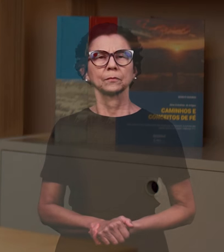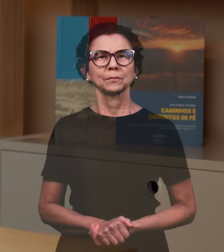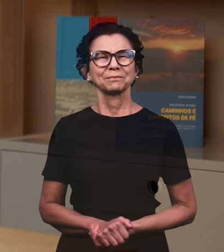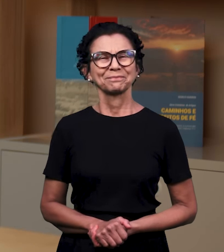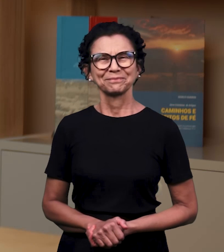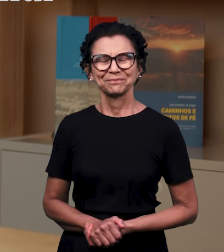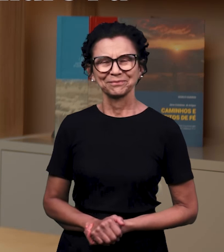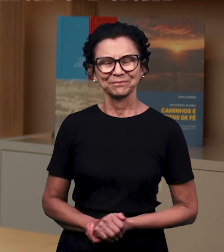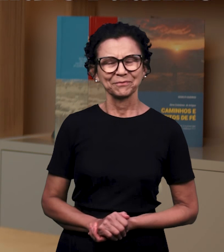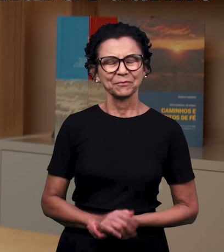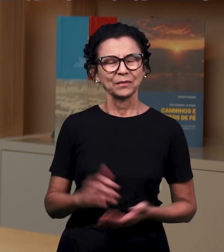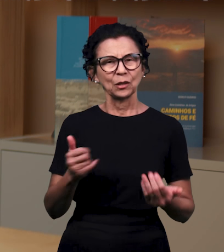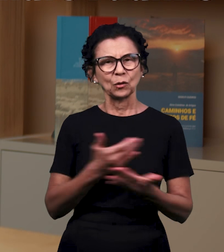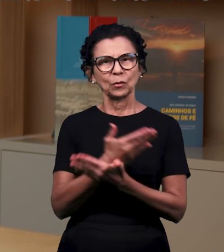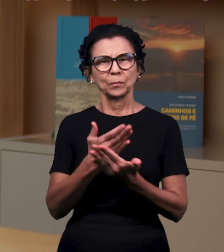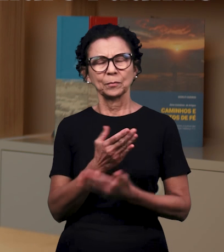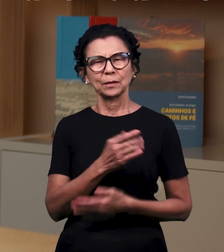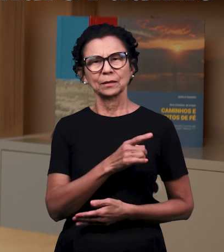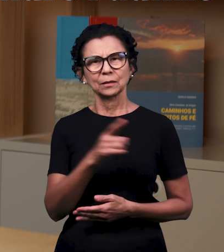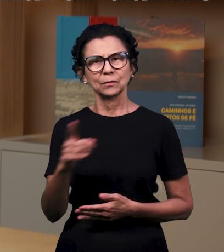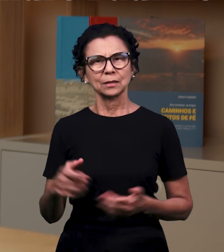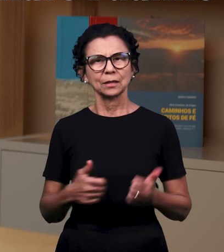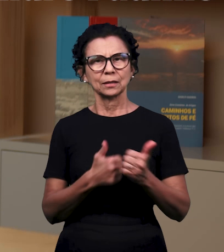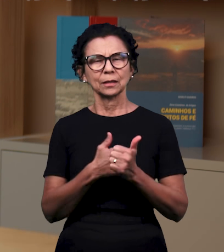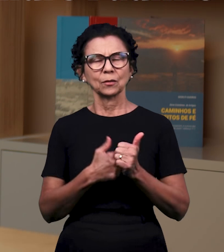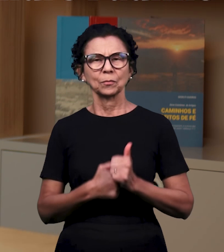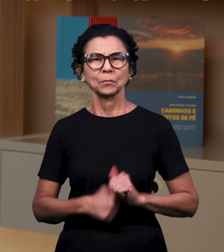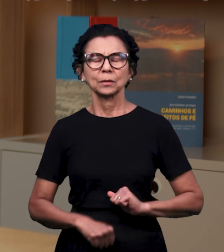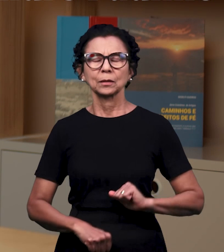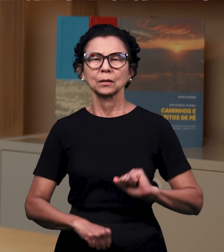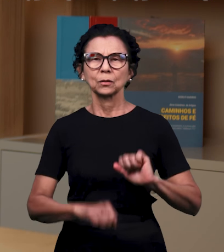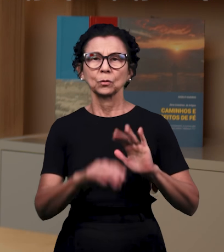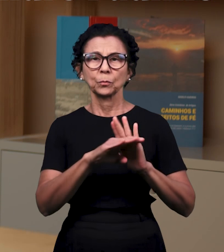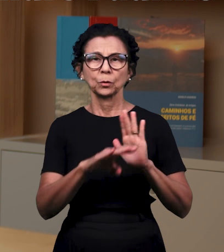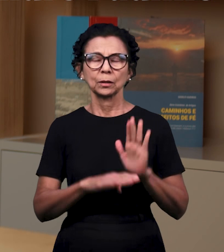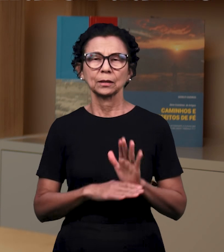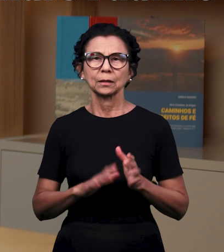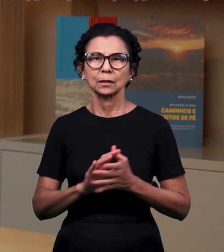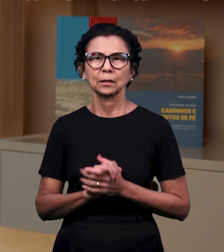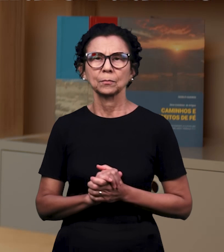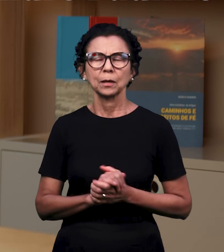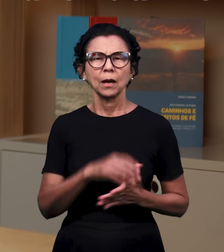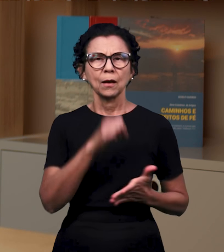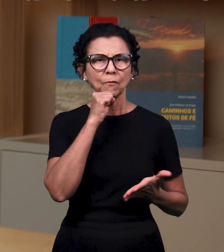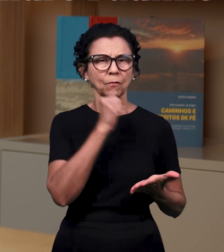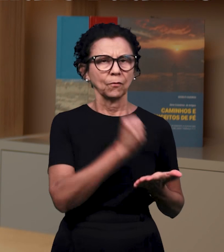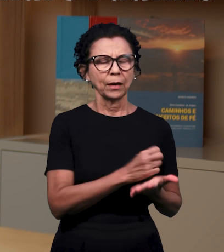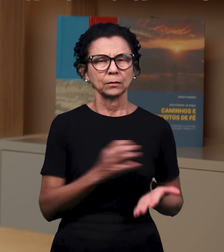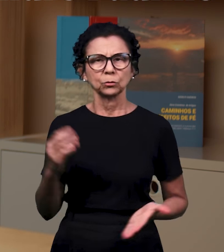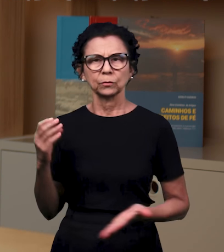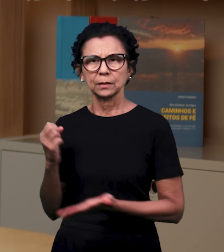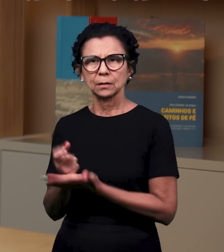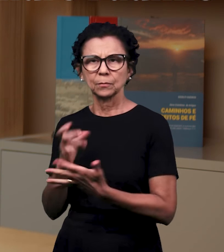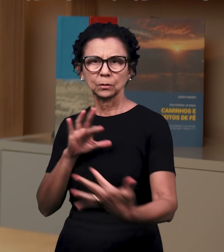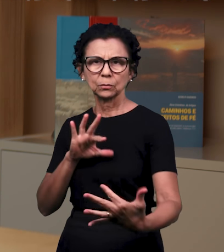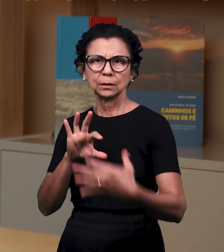Olá, eu saúdo a você que está acompanhando conosco mais esse episódio do programa Tipologia Bíblica com a paz do Senhor